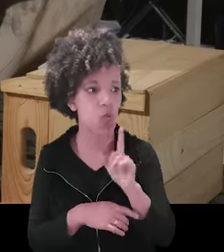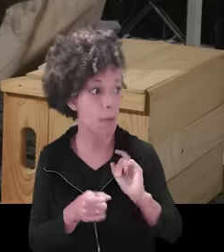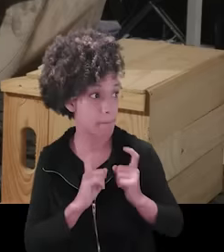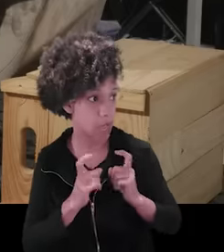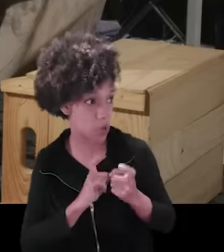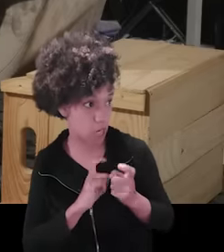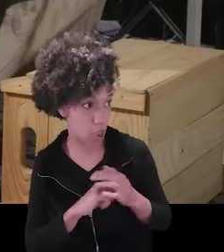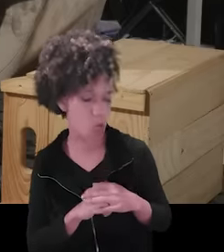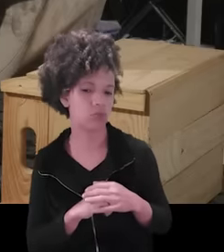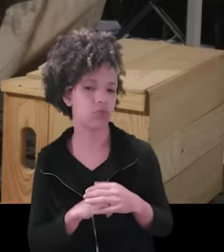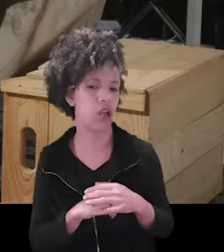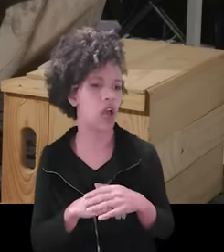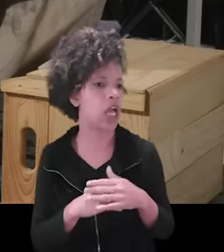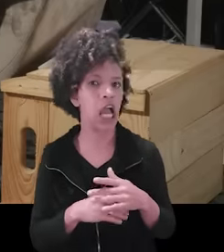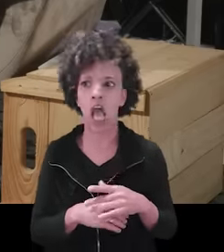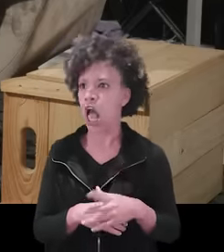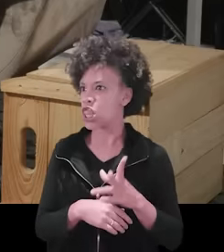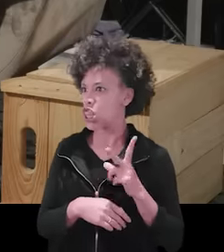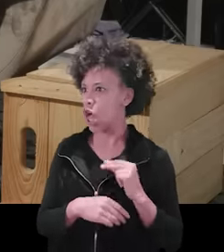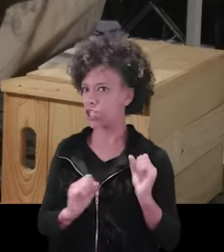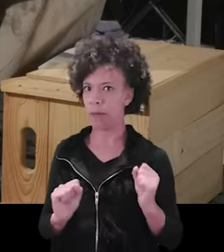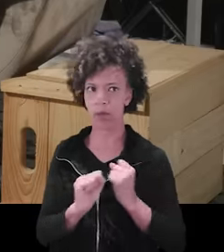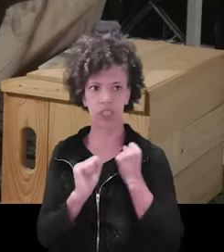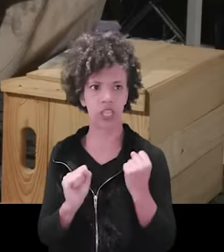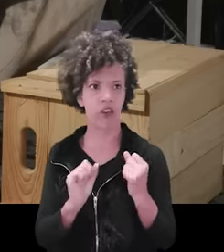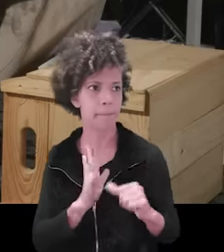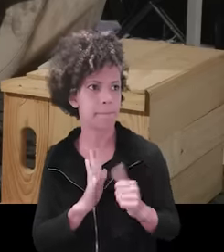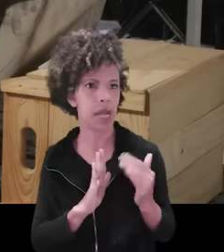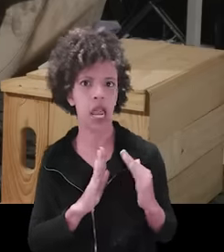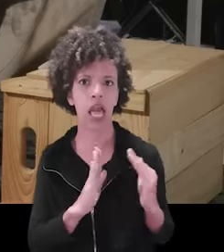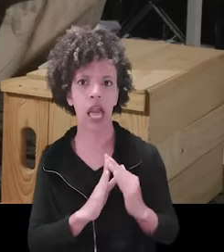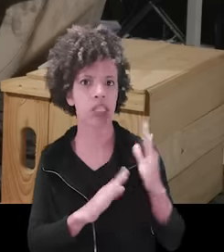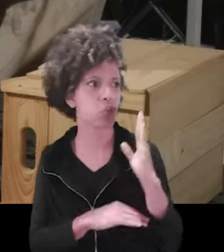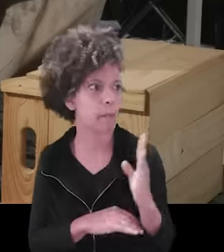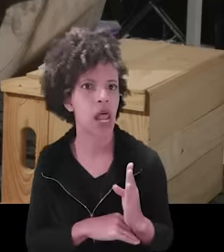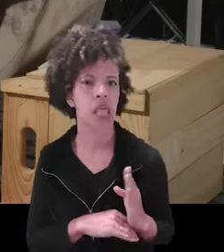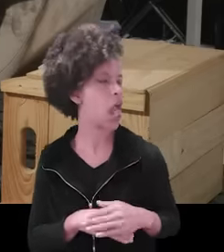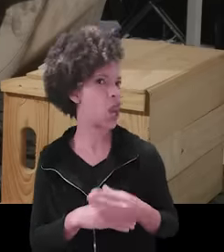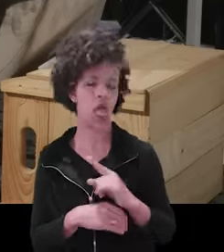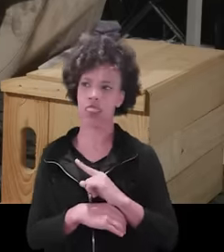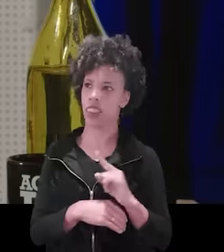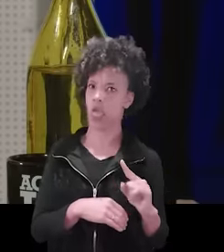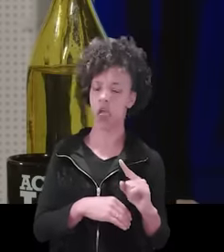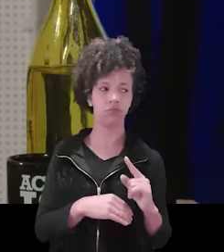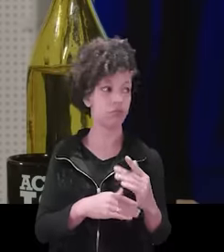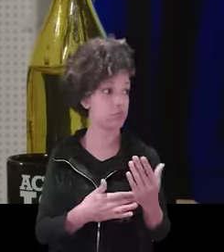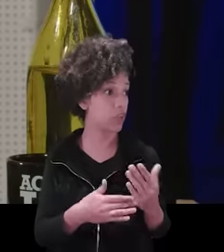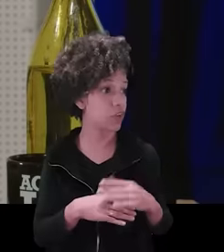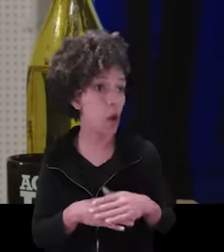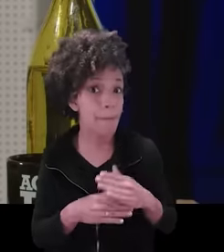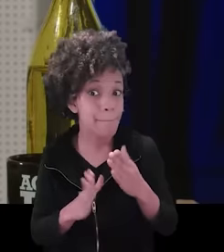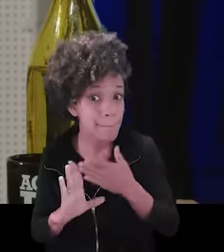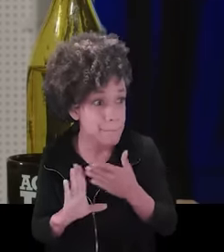americanos uma reunião para falar que absurdo que a primeira casa lá era de um brasileiro e assim foi